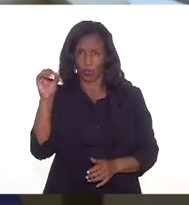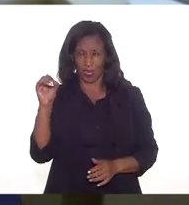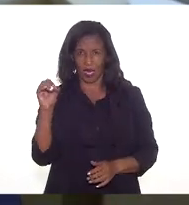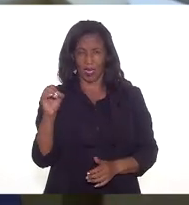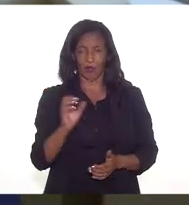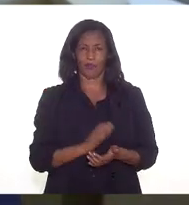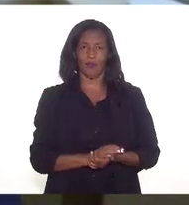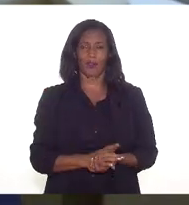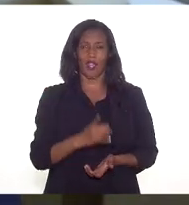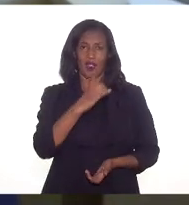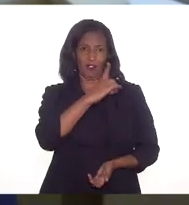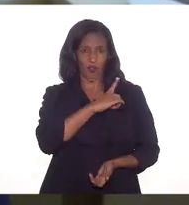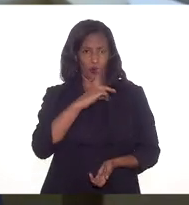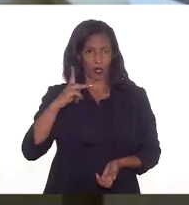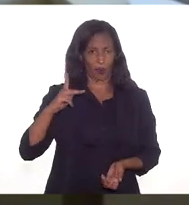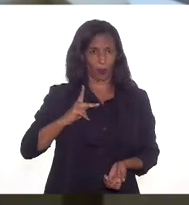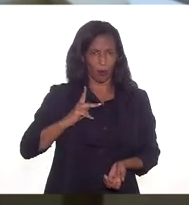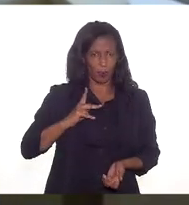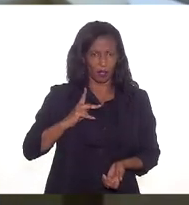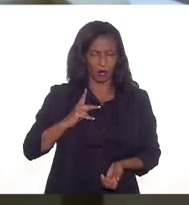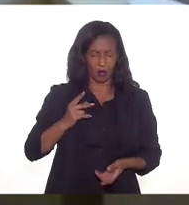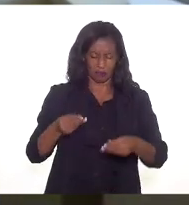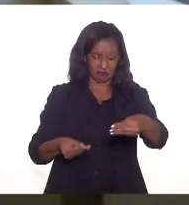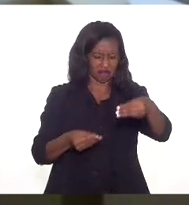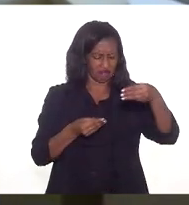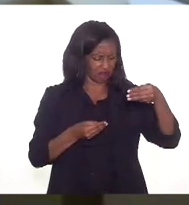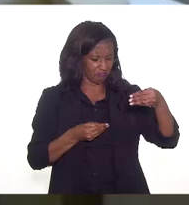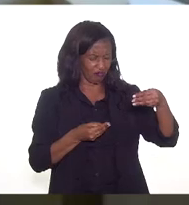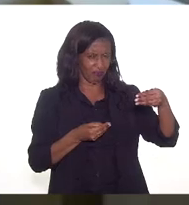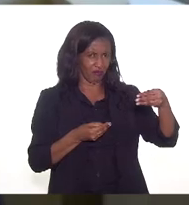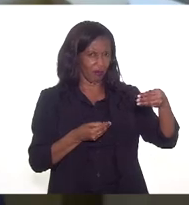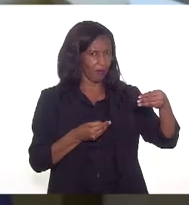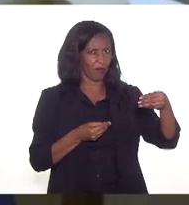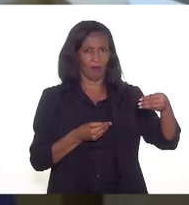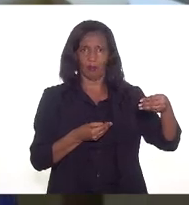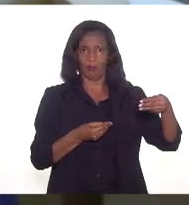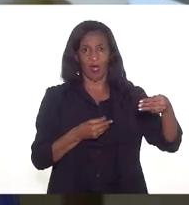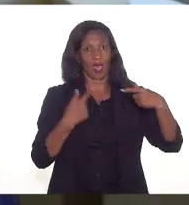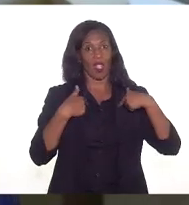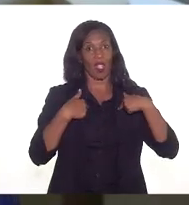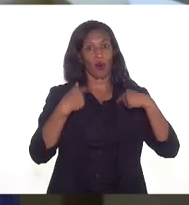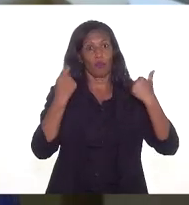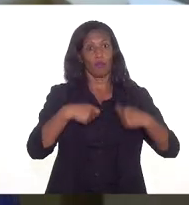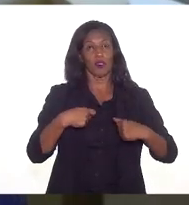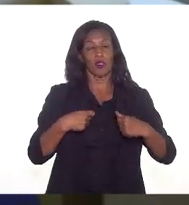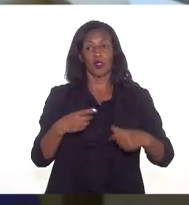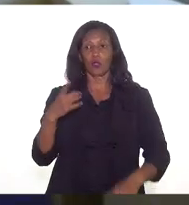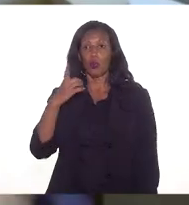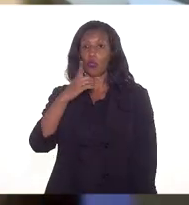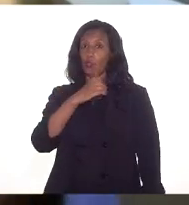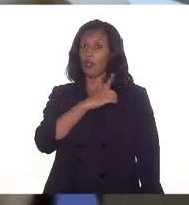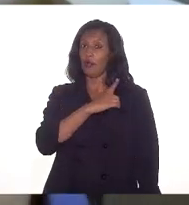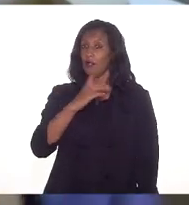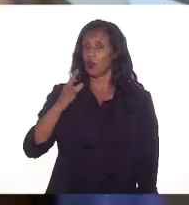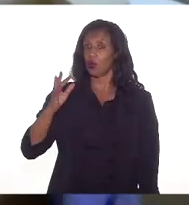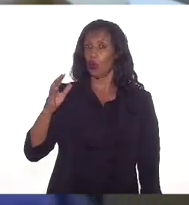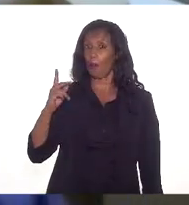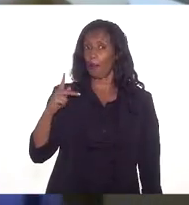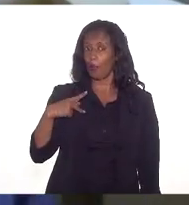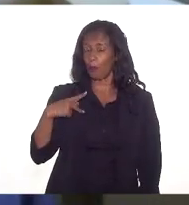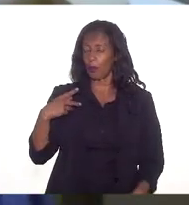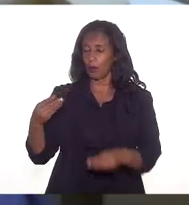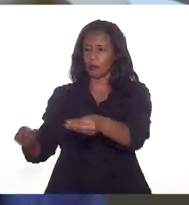defensoria, eu tenho que receber esse projeto do defensor público. Porque cada